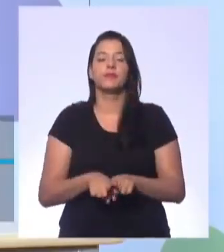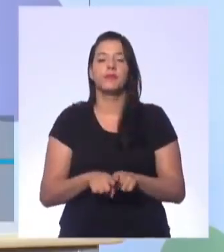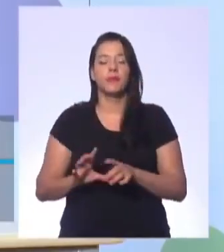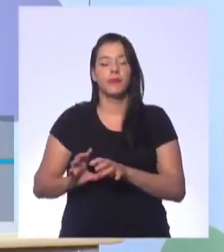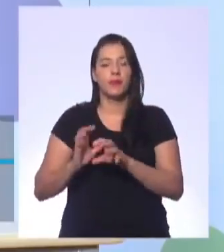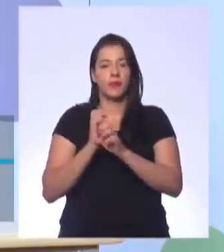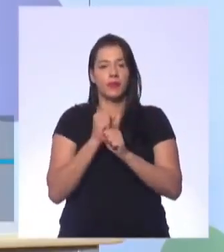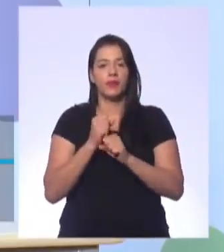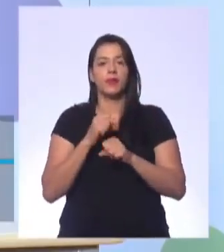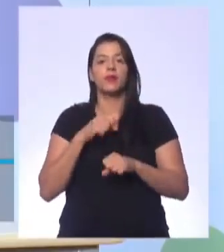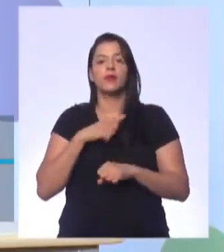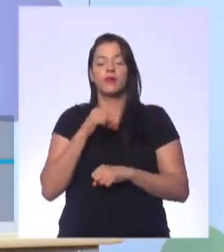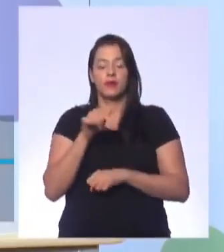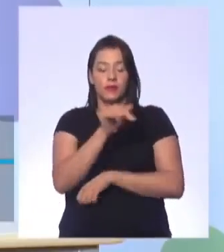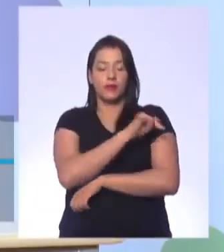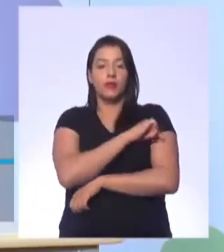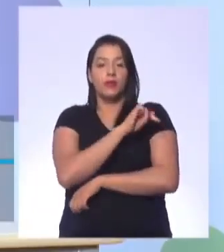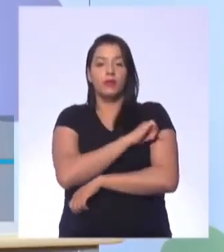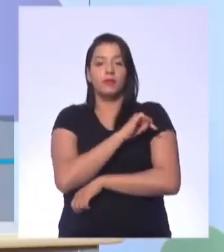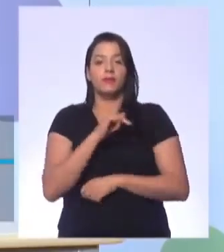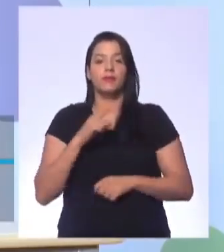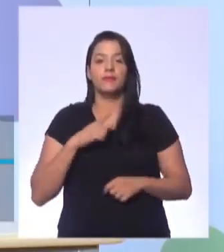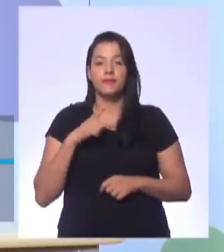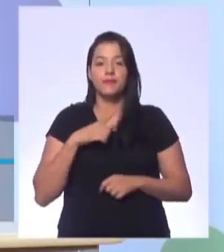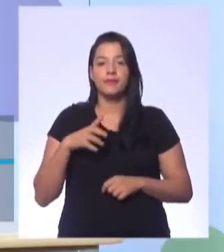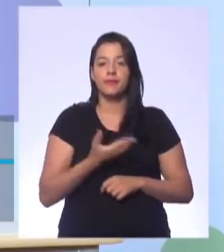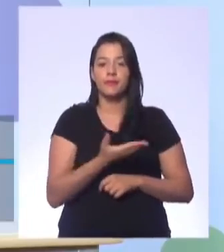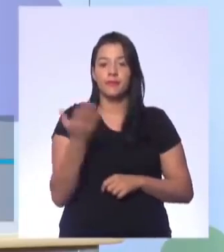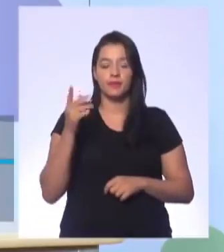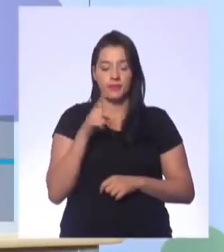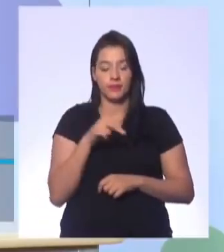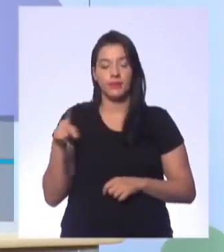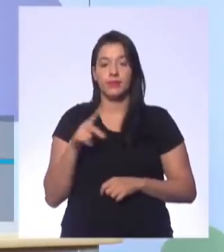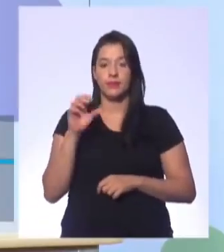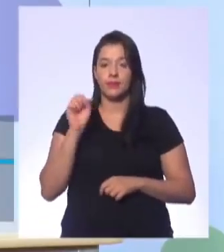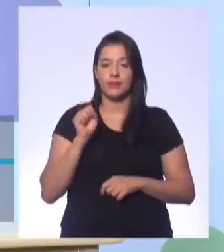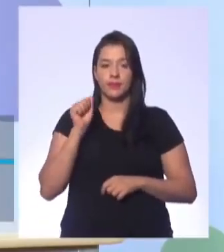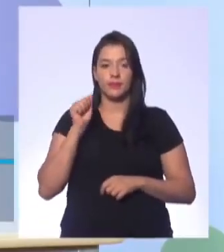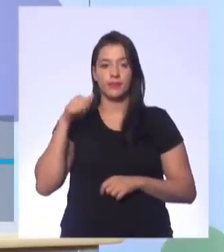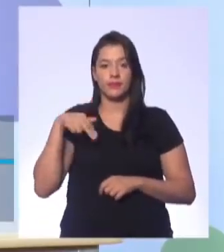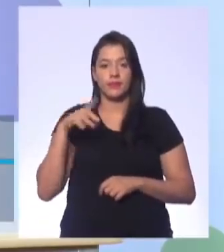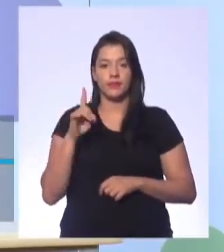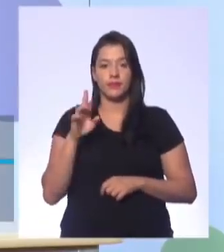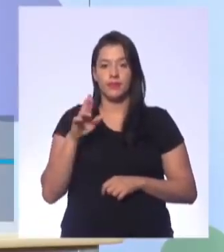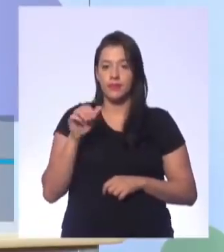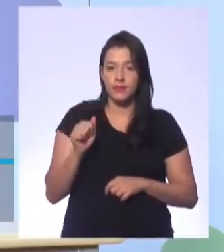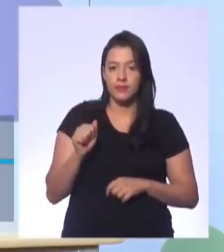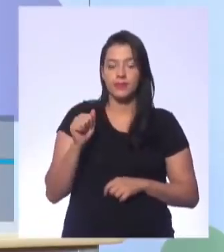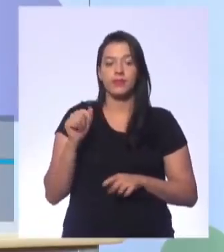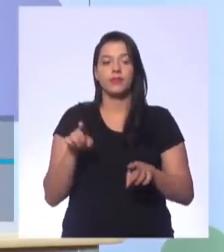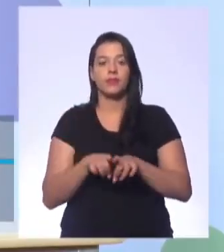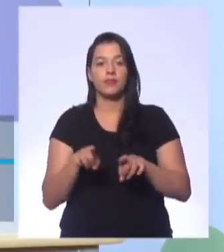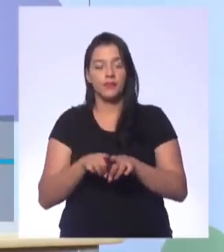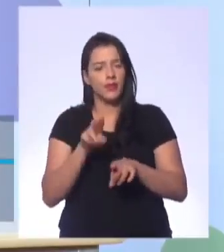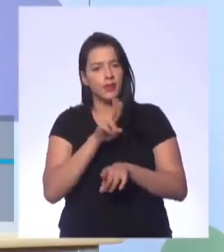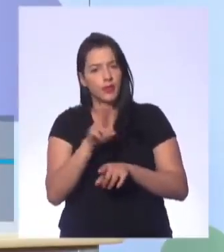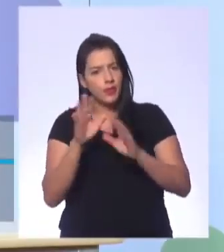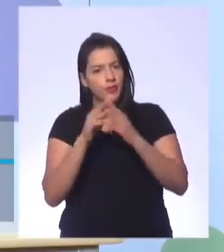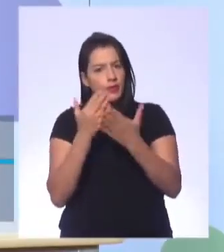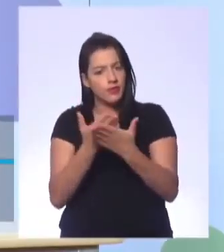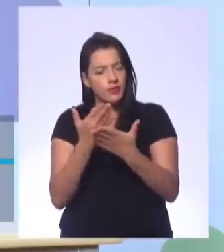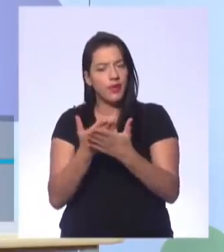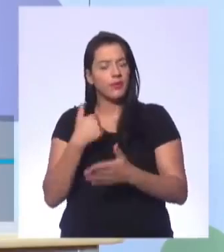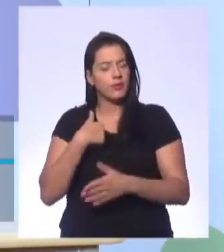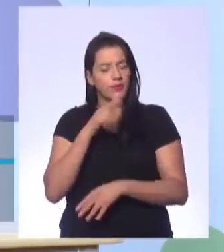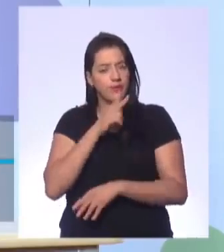com o pessoal vamos lá dos 7º anos que estão lá com promissor a Sandra 7º ano de que escola Sandra Manda o nome para gente dar os